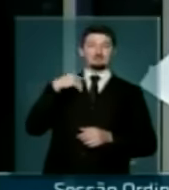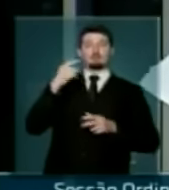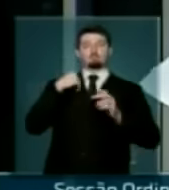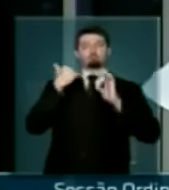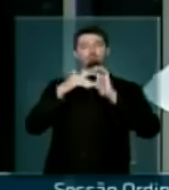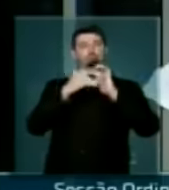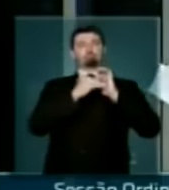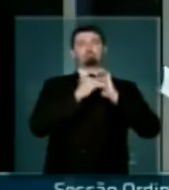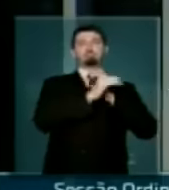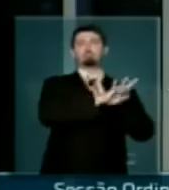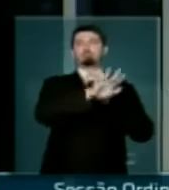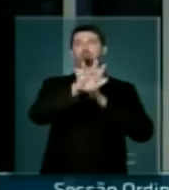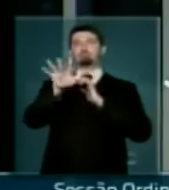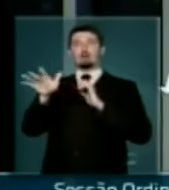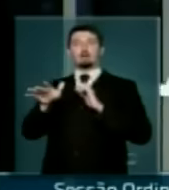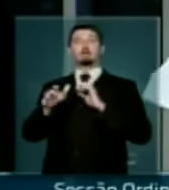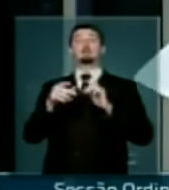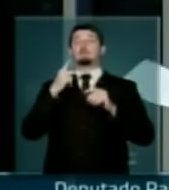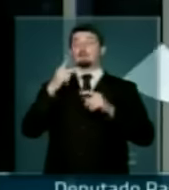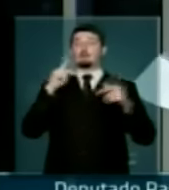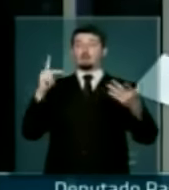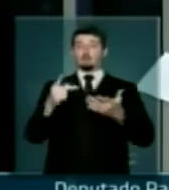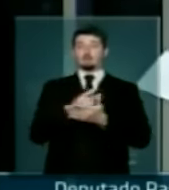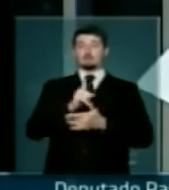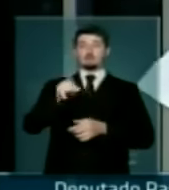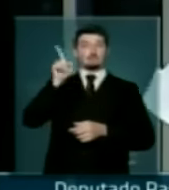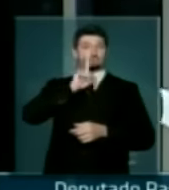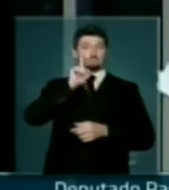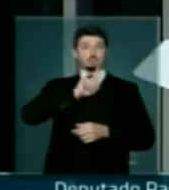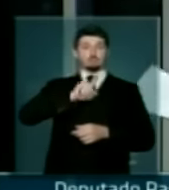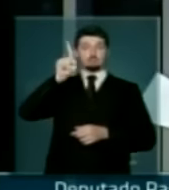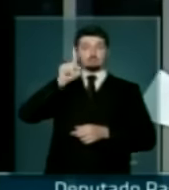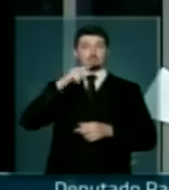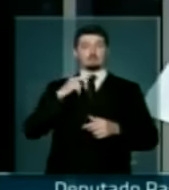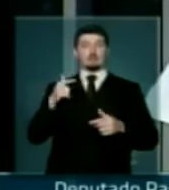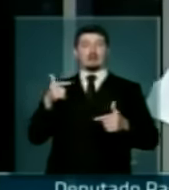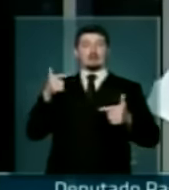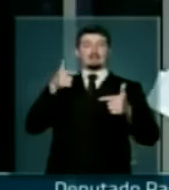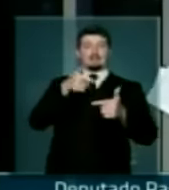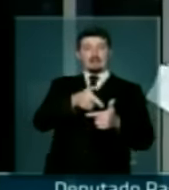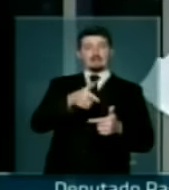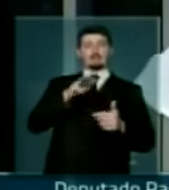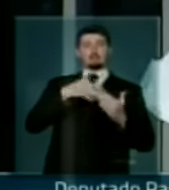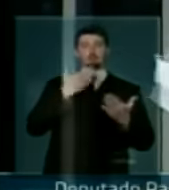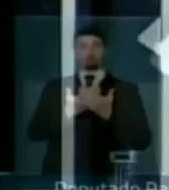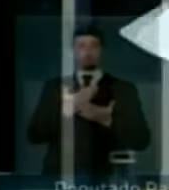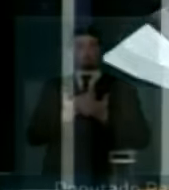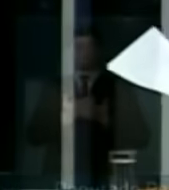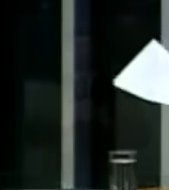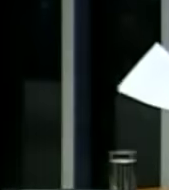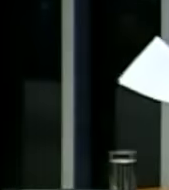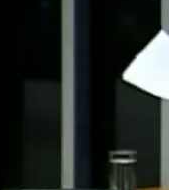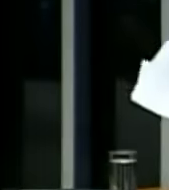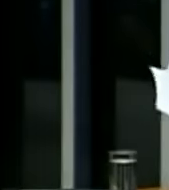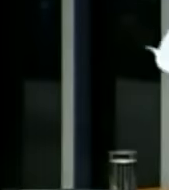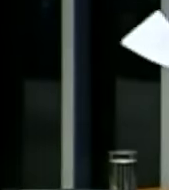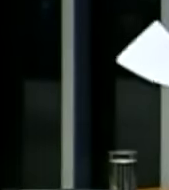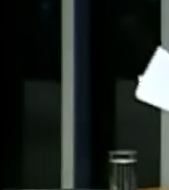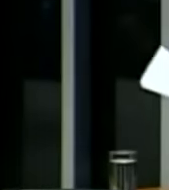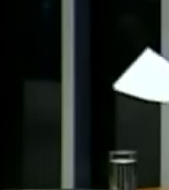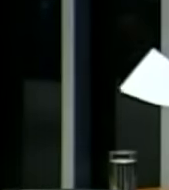por e-mail, e falei aqui de público sobre o acontecimento dos Estados Unidos da América, dos ataques às escolas. Parece que foi uma previsão,